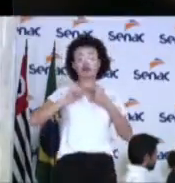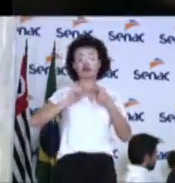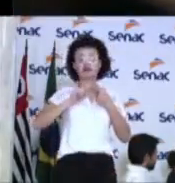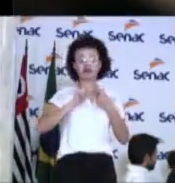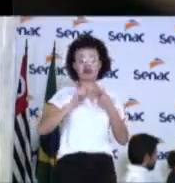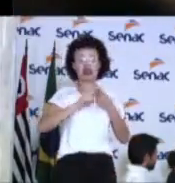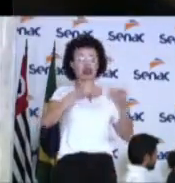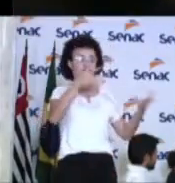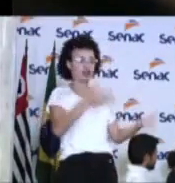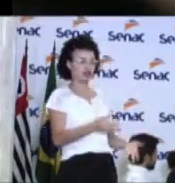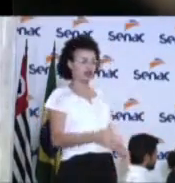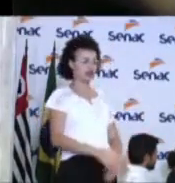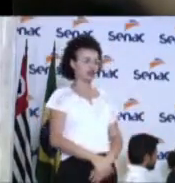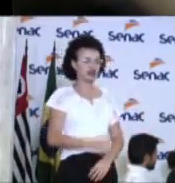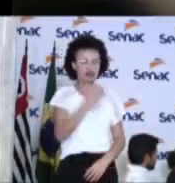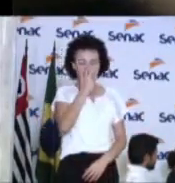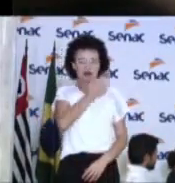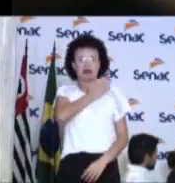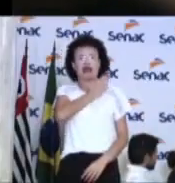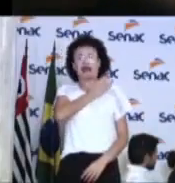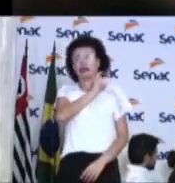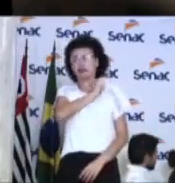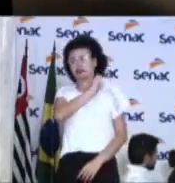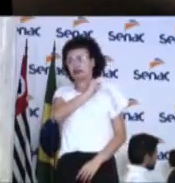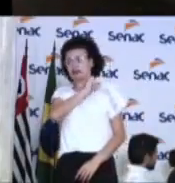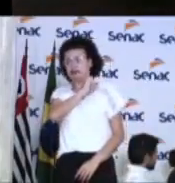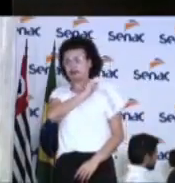Meu coração.